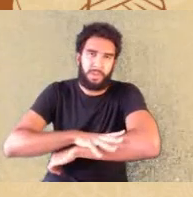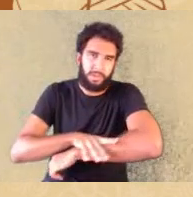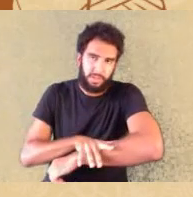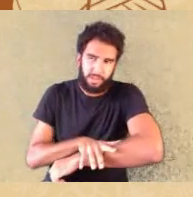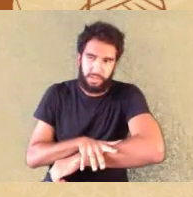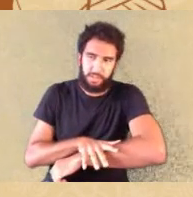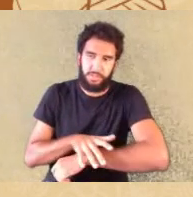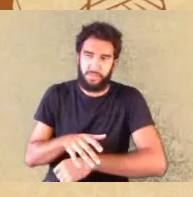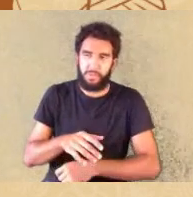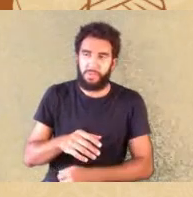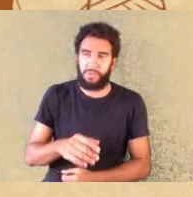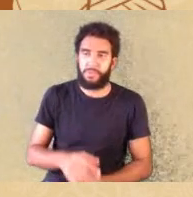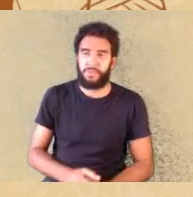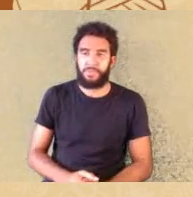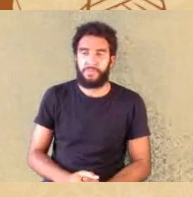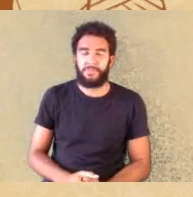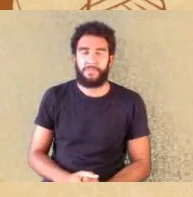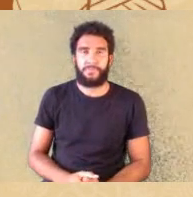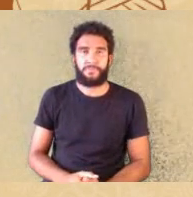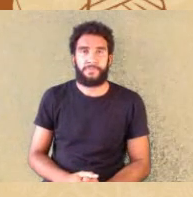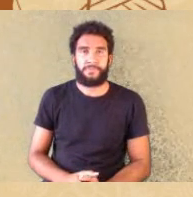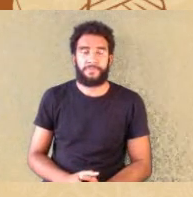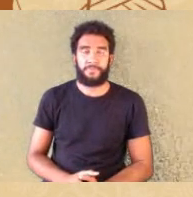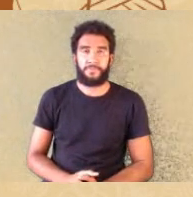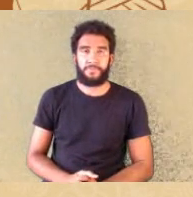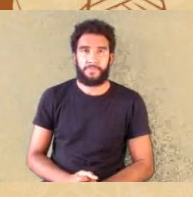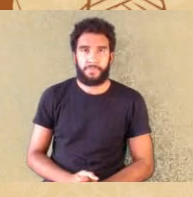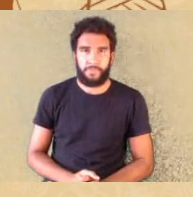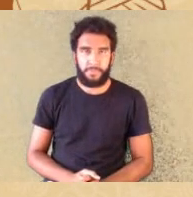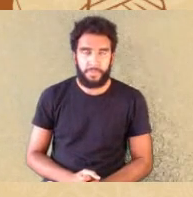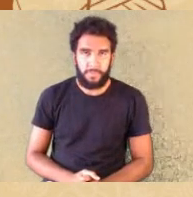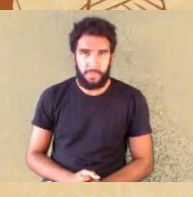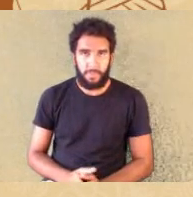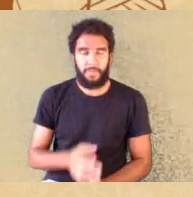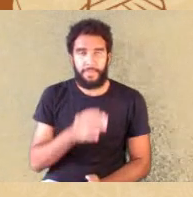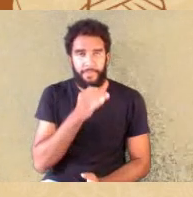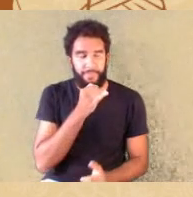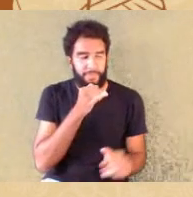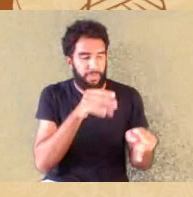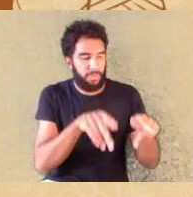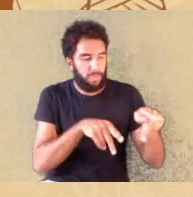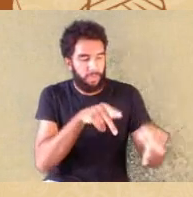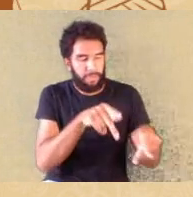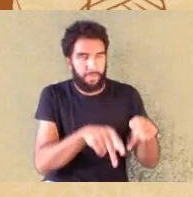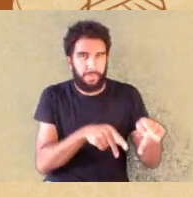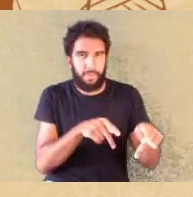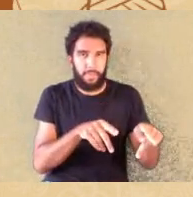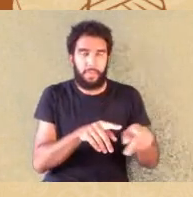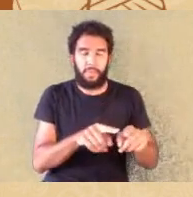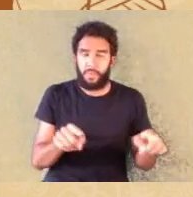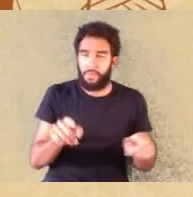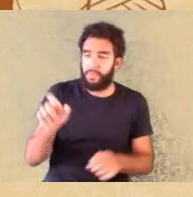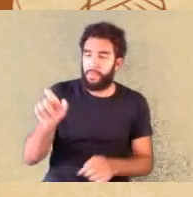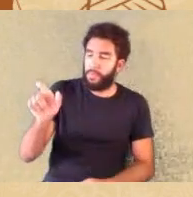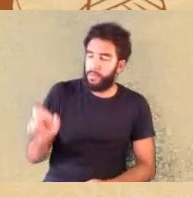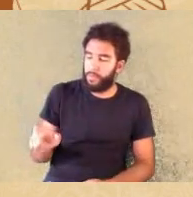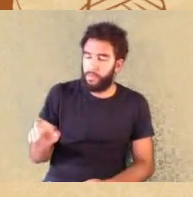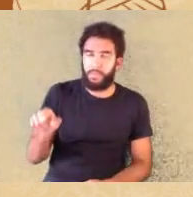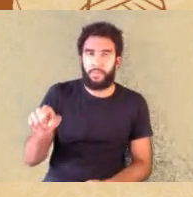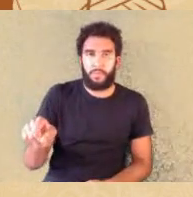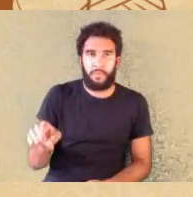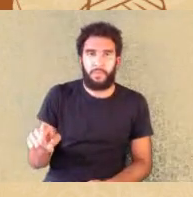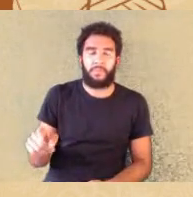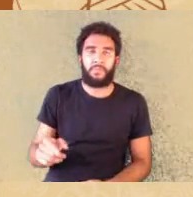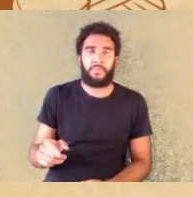aí, por essa população, estou trazendo outras populações, mas esse sujeito que se coloca supostamente como universal, né? Qual